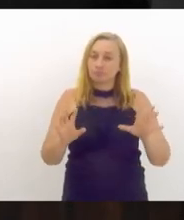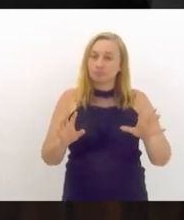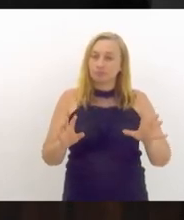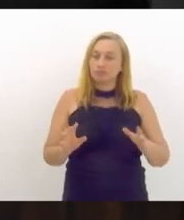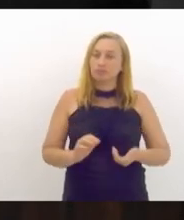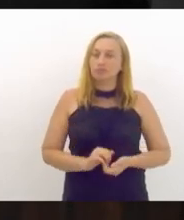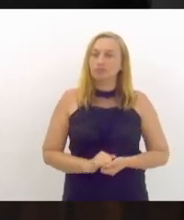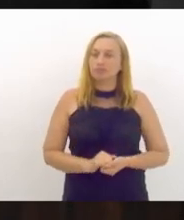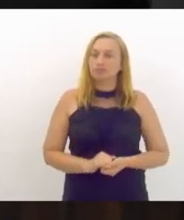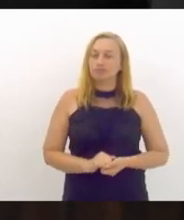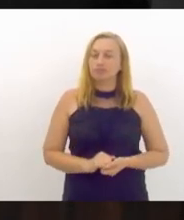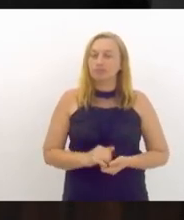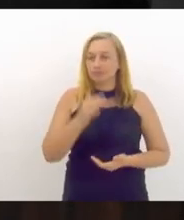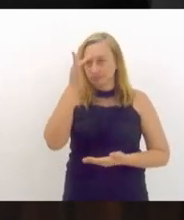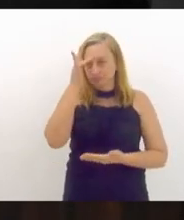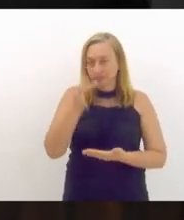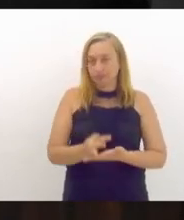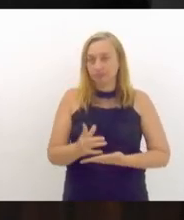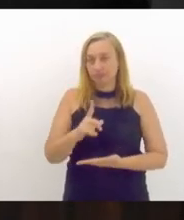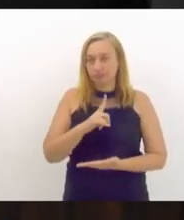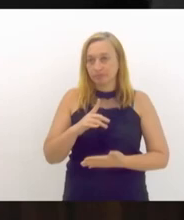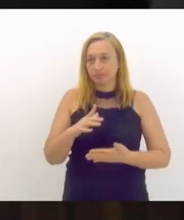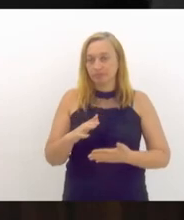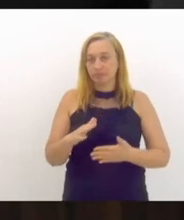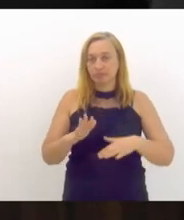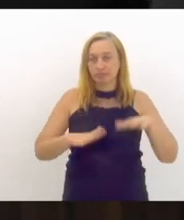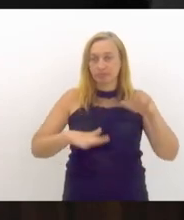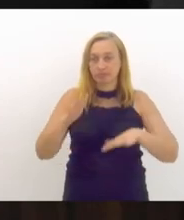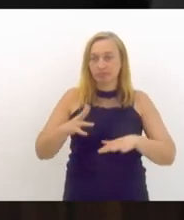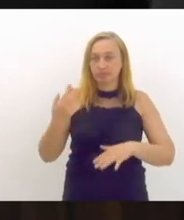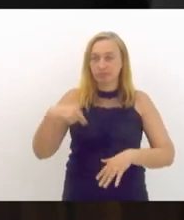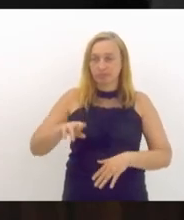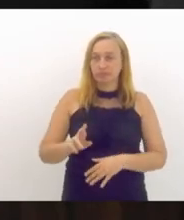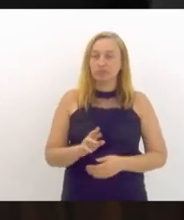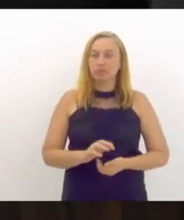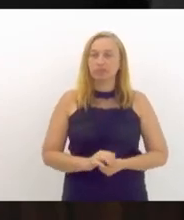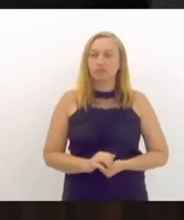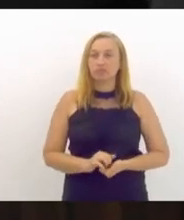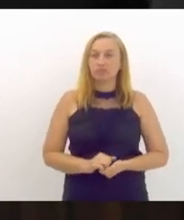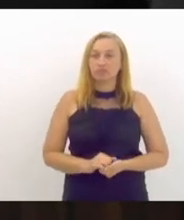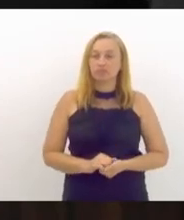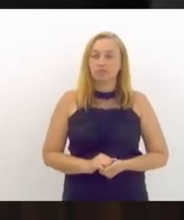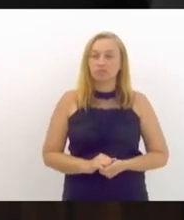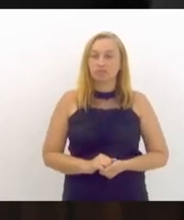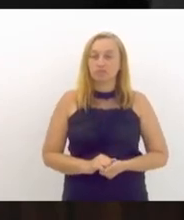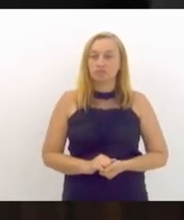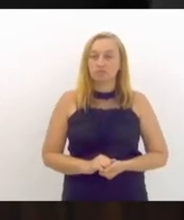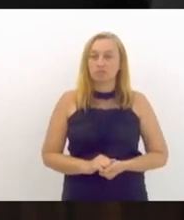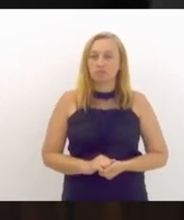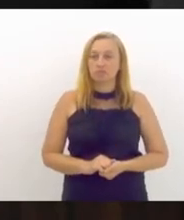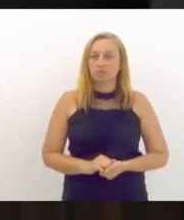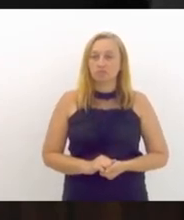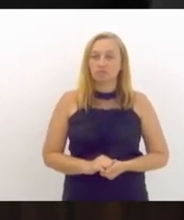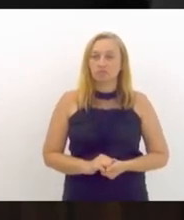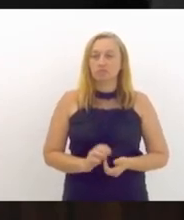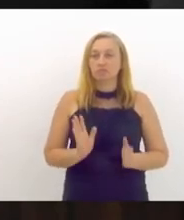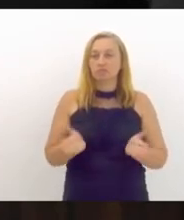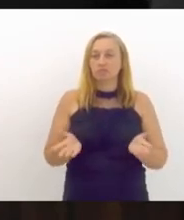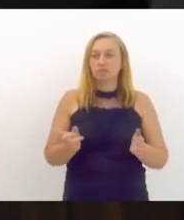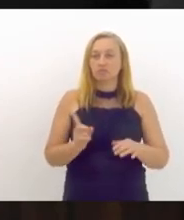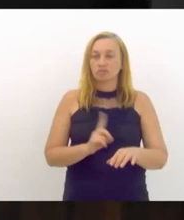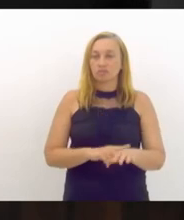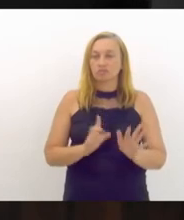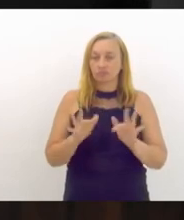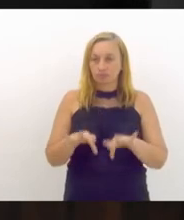exercer a sua fé. Presidente, não havendo mais... vou passar para o expediente final,